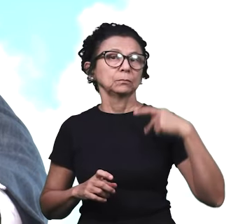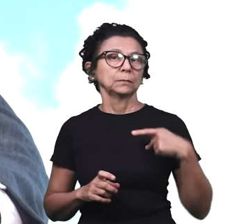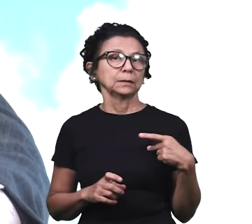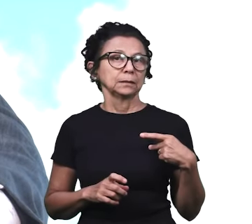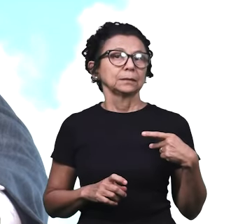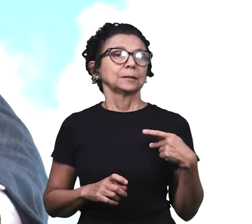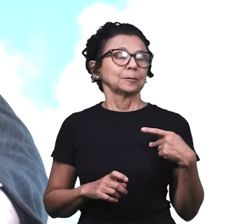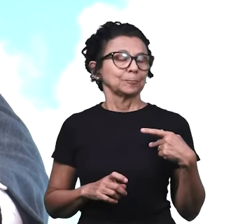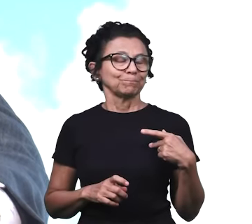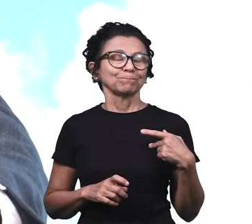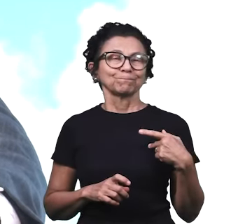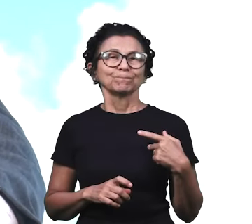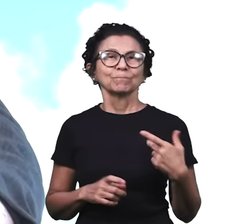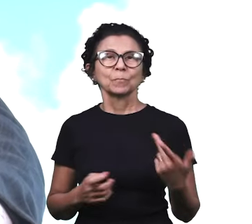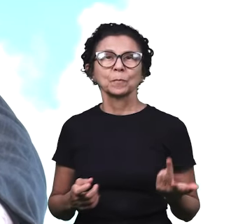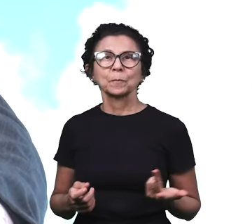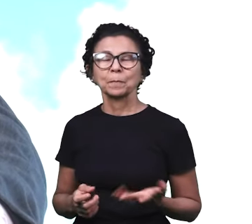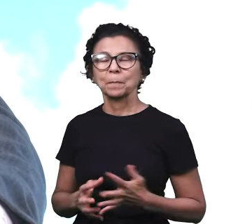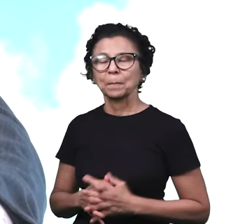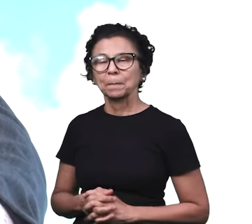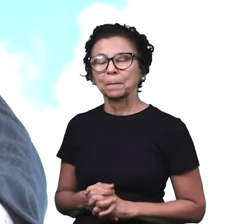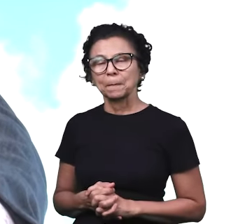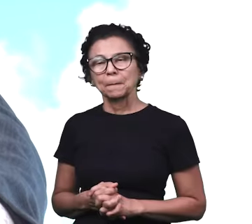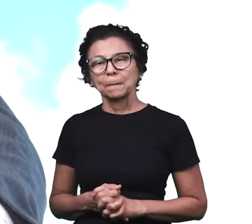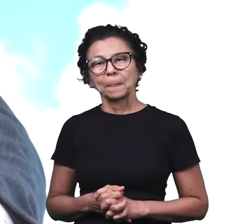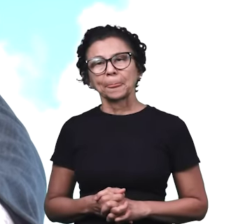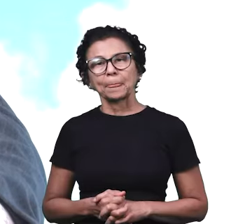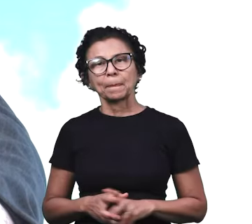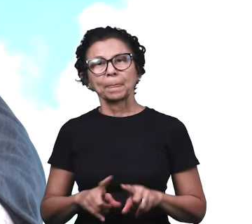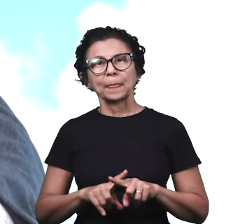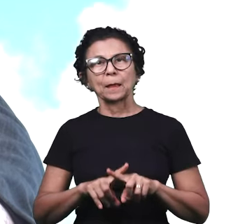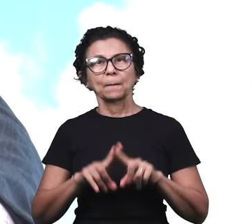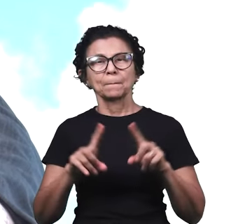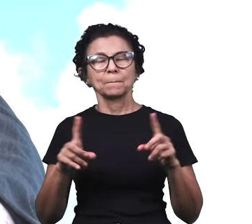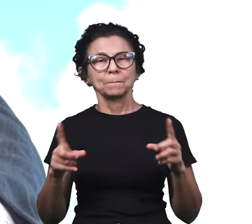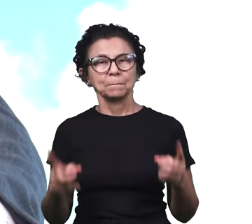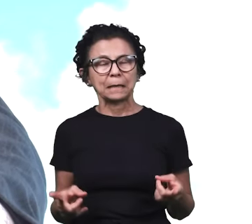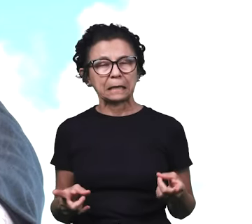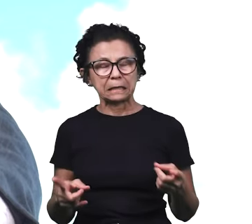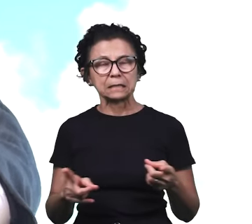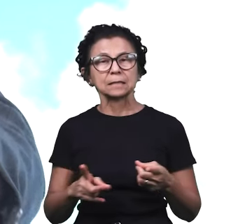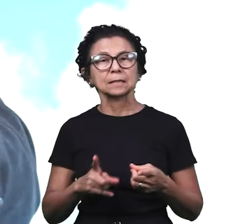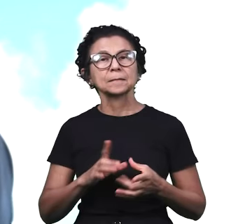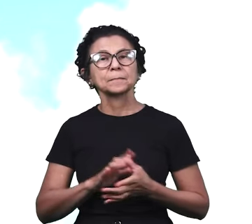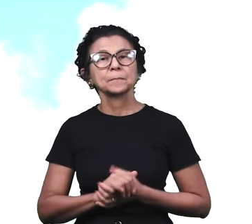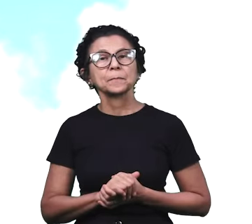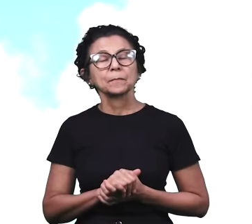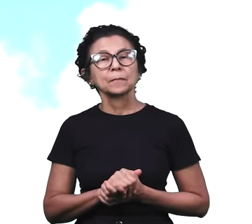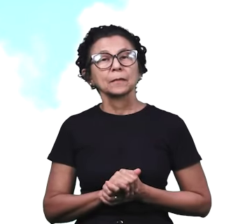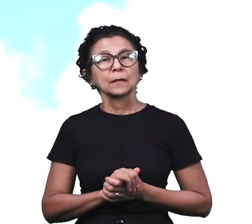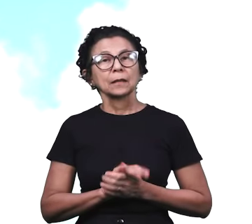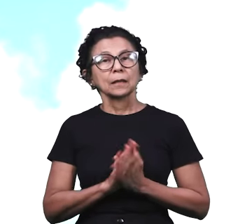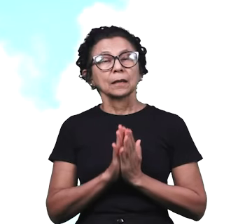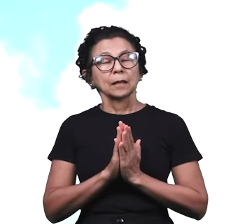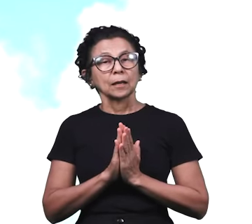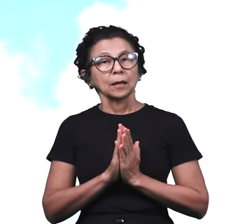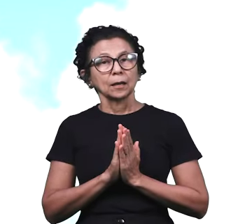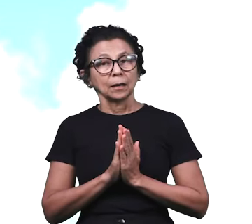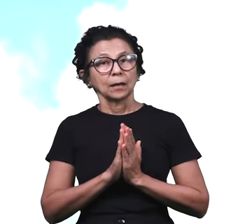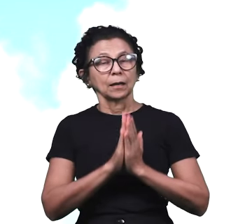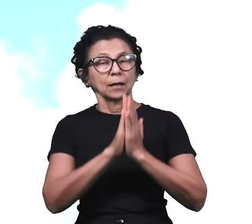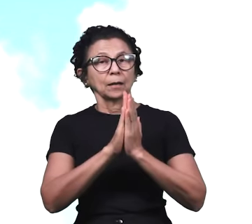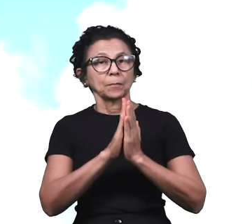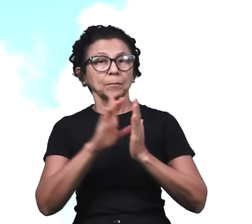assim, o teu servo ama a tua palavra, porque ela é muito pura. Então essa referência a